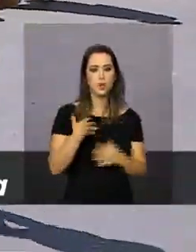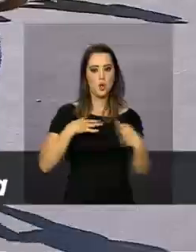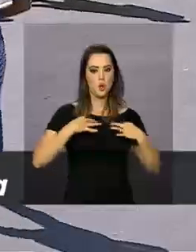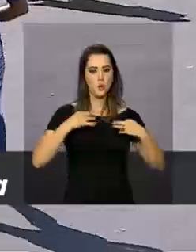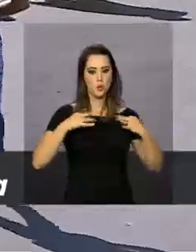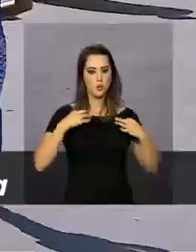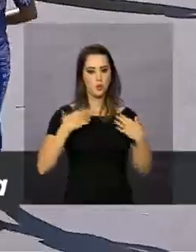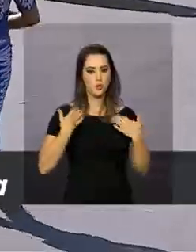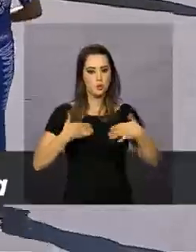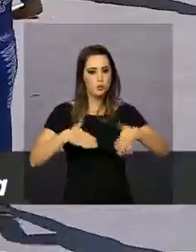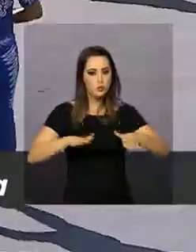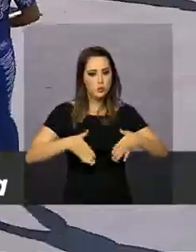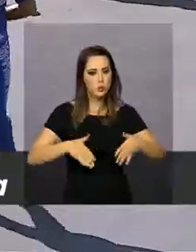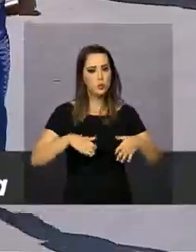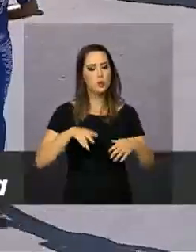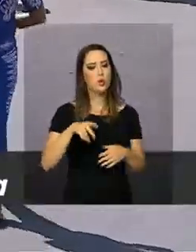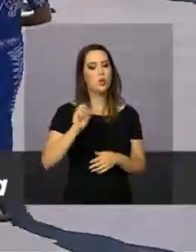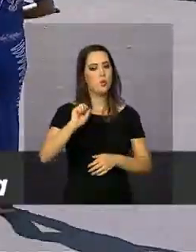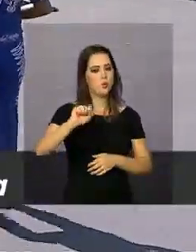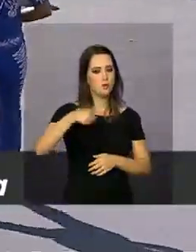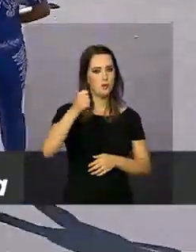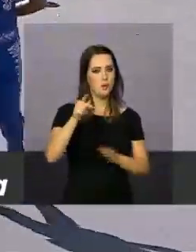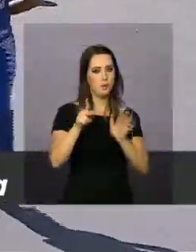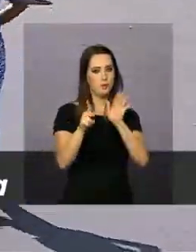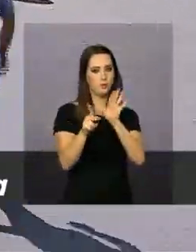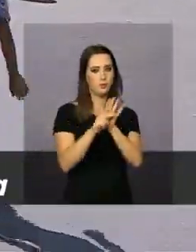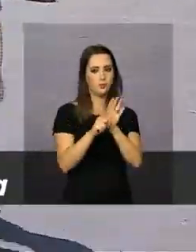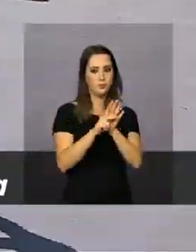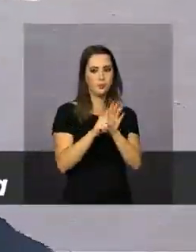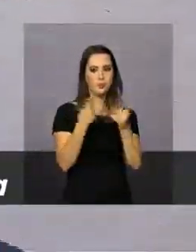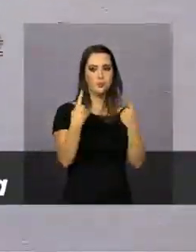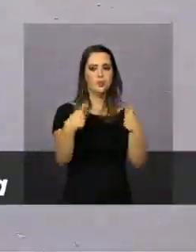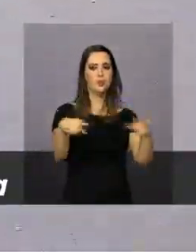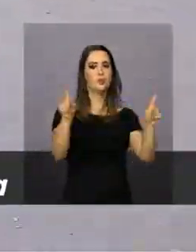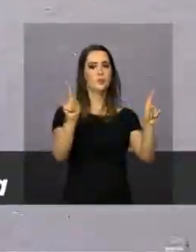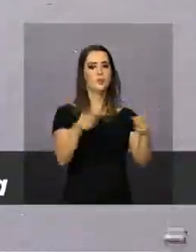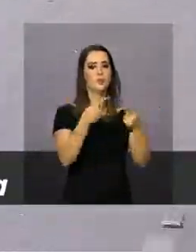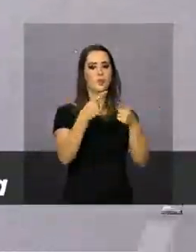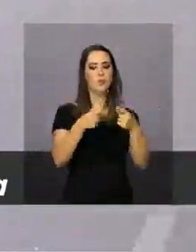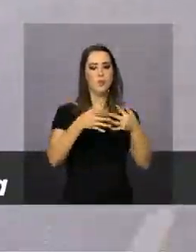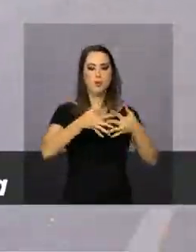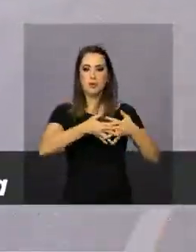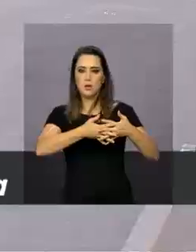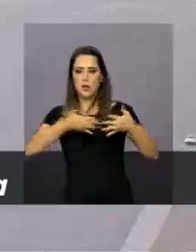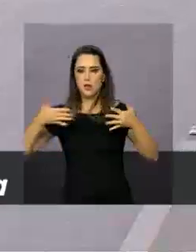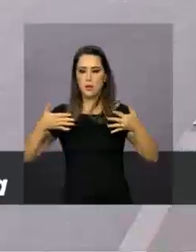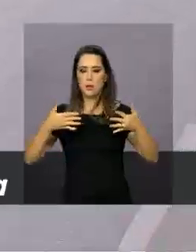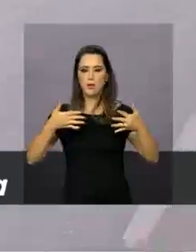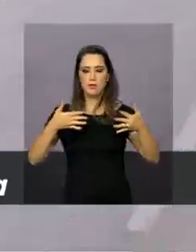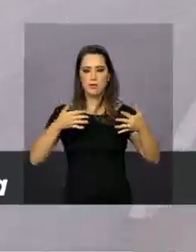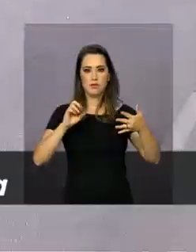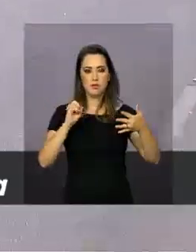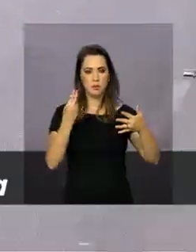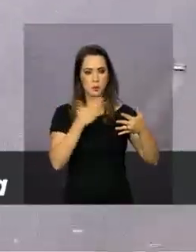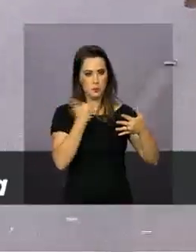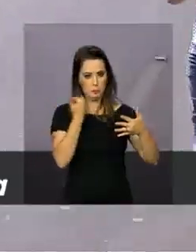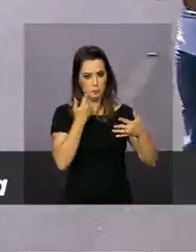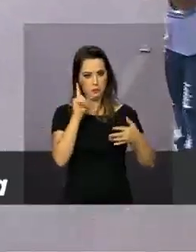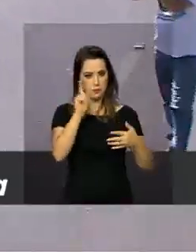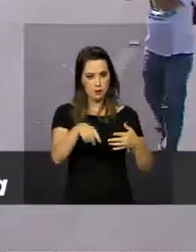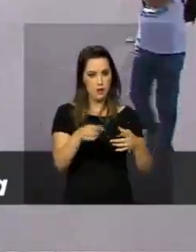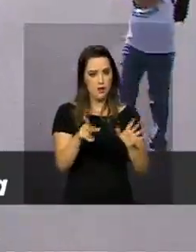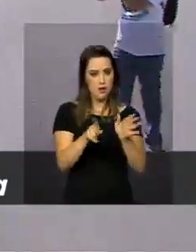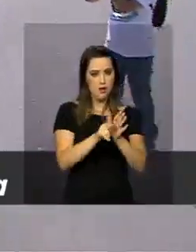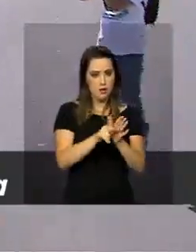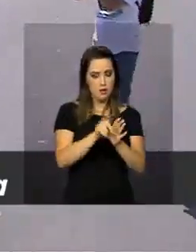uniforme, a fantasia, né, simbolizando aí a música Independência, é do